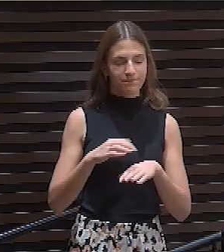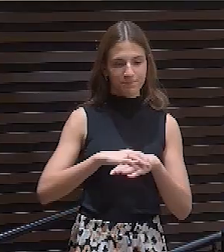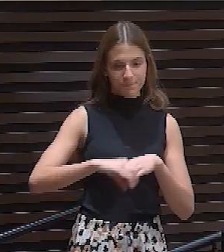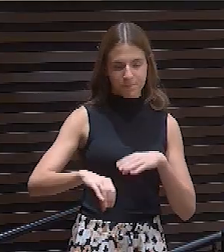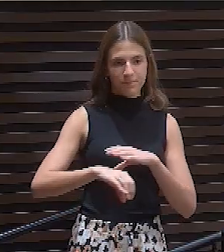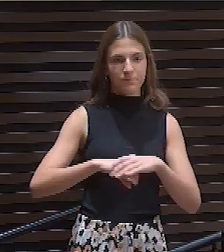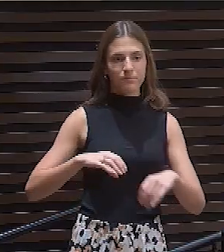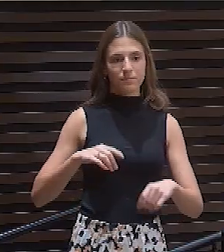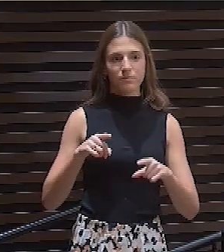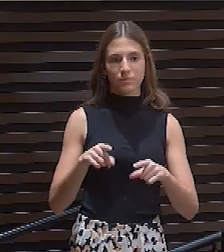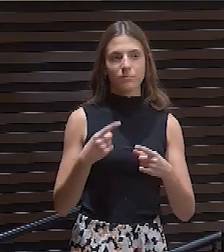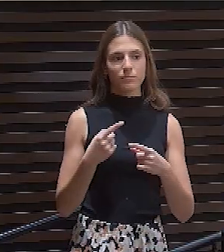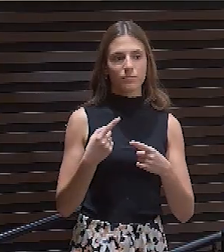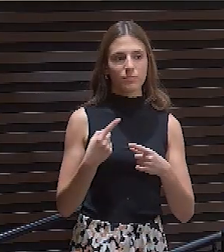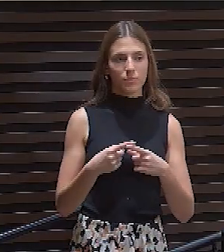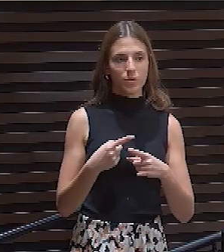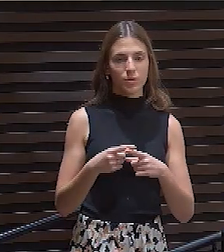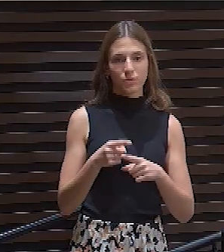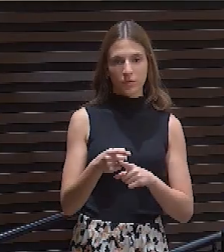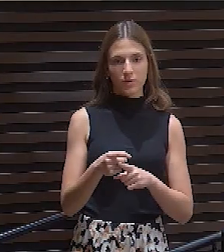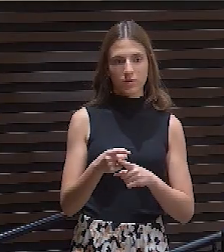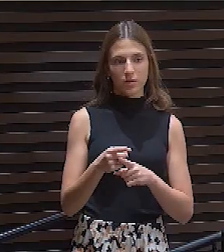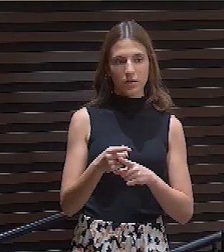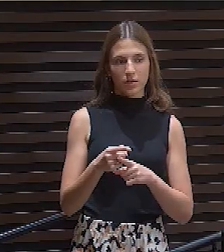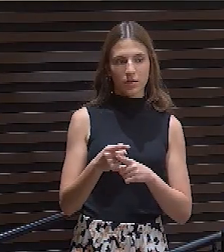porque você é um representante